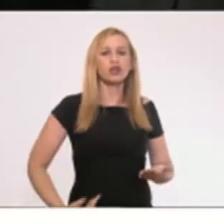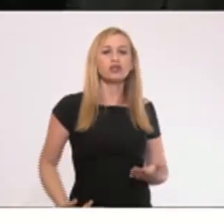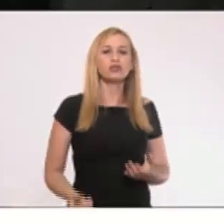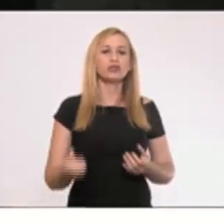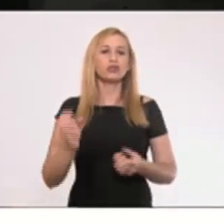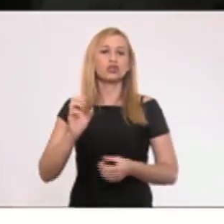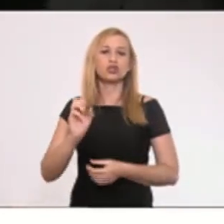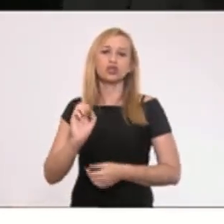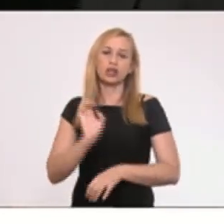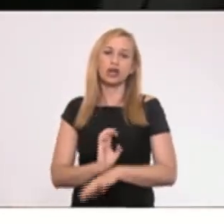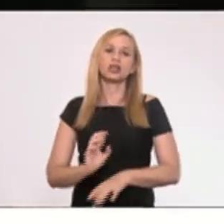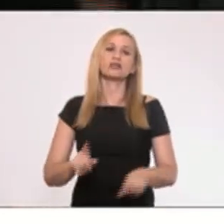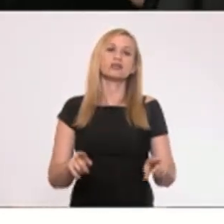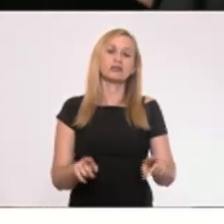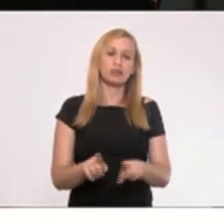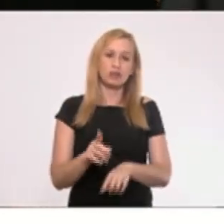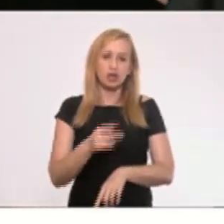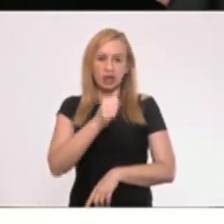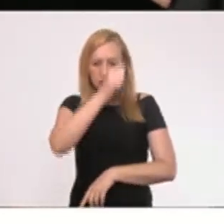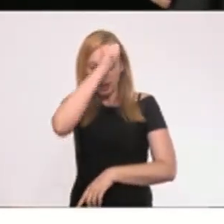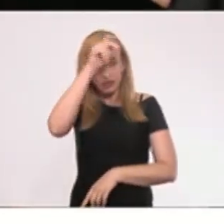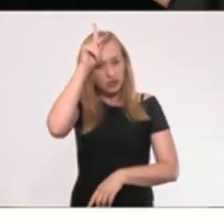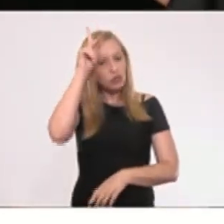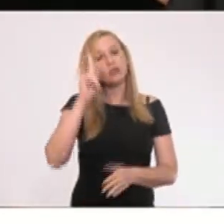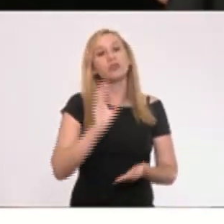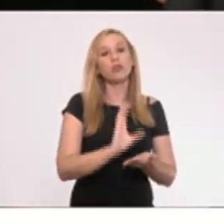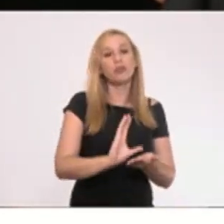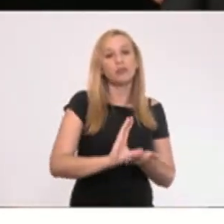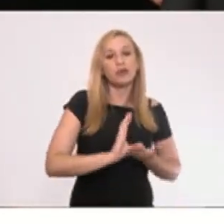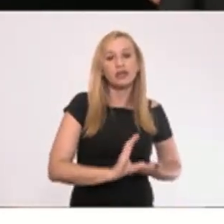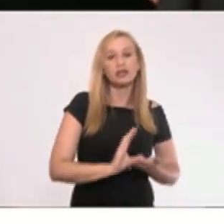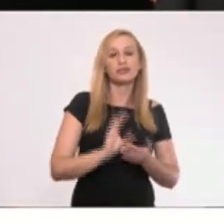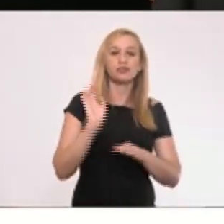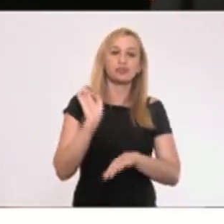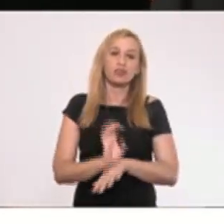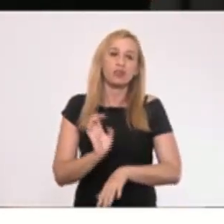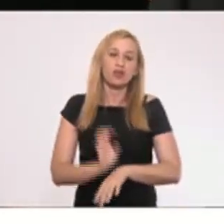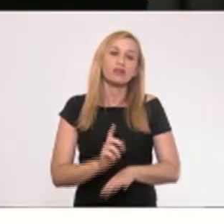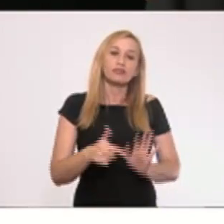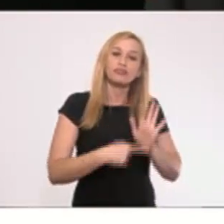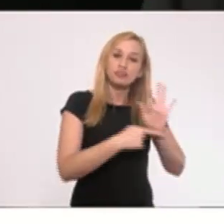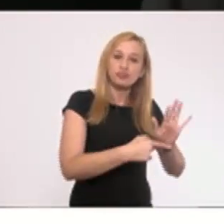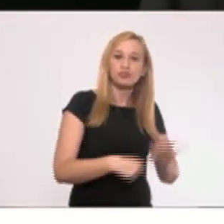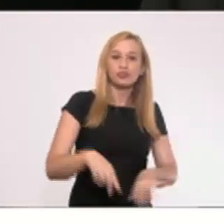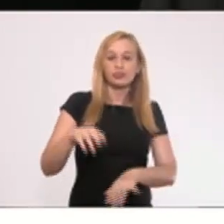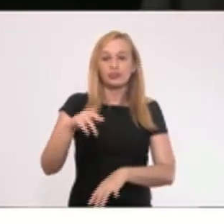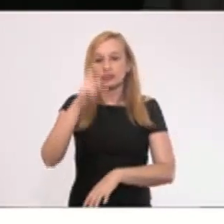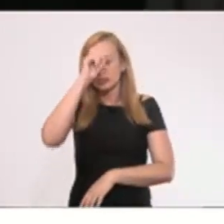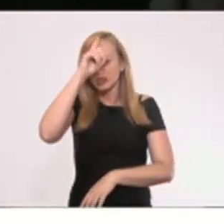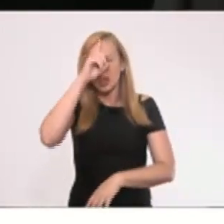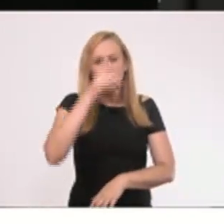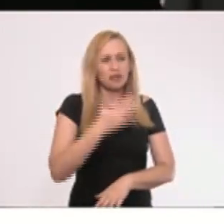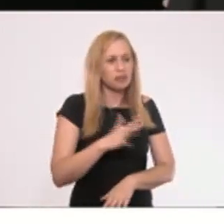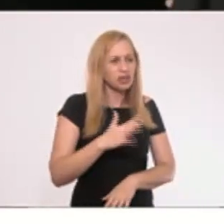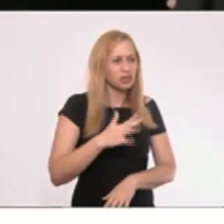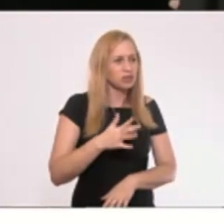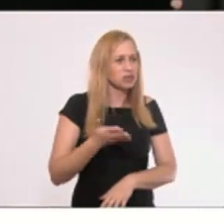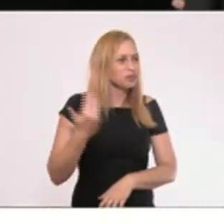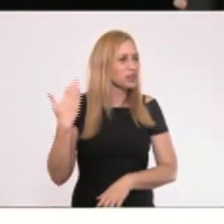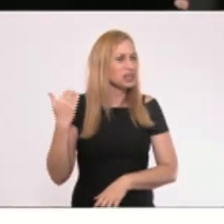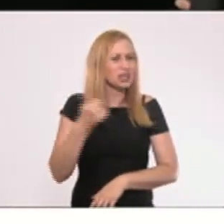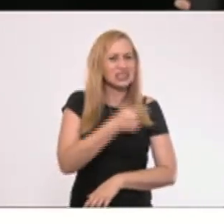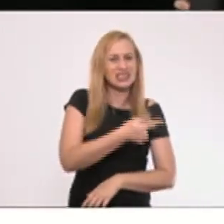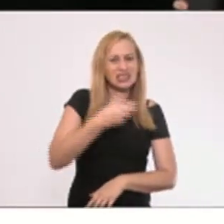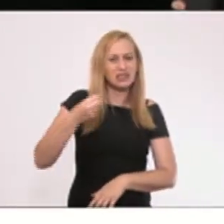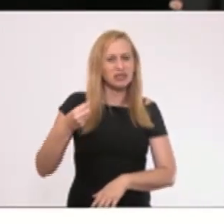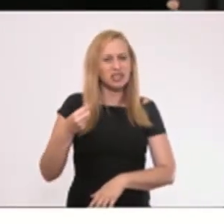para ser destinado por parte do governo do Estado para o custeio do hospital, que teve um custo, na época, na média de 120 a